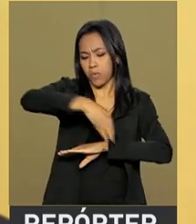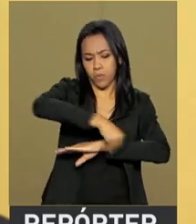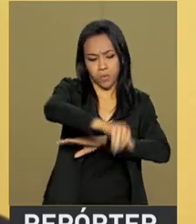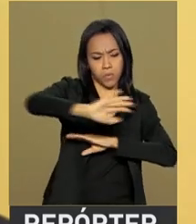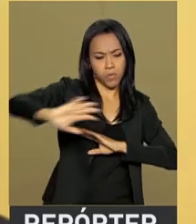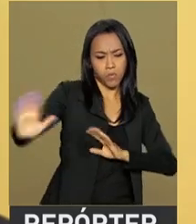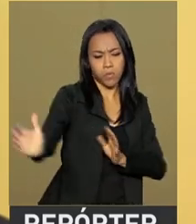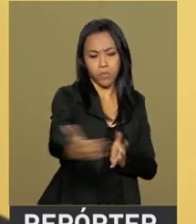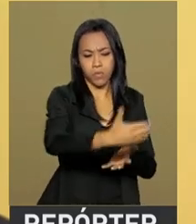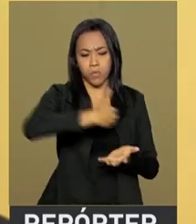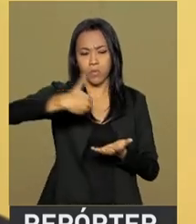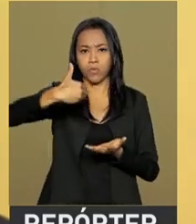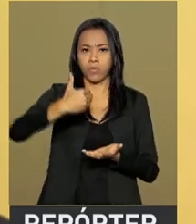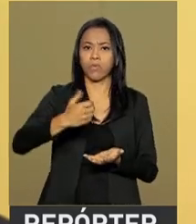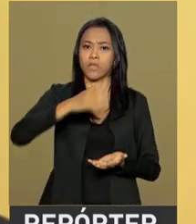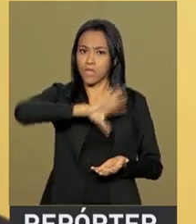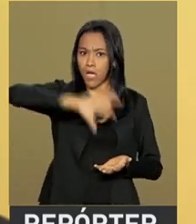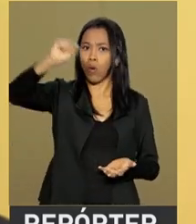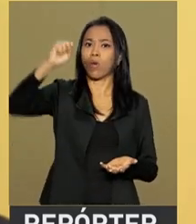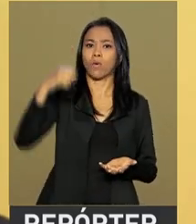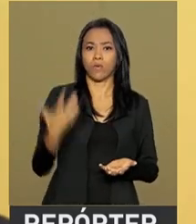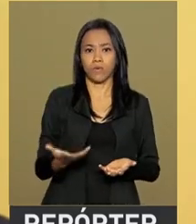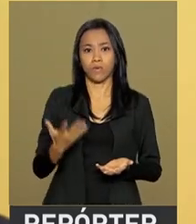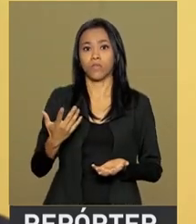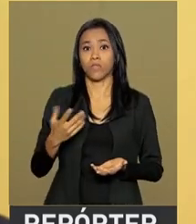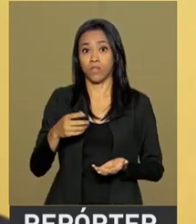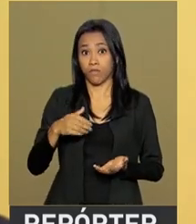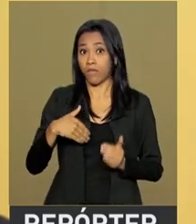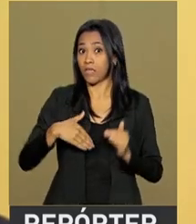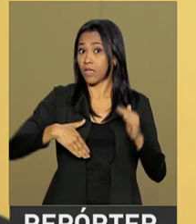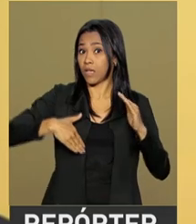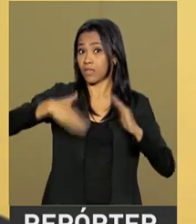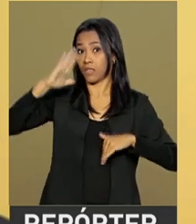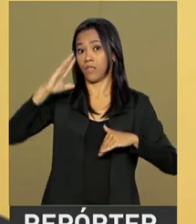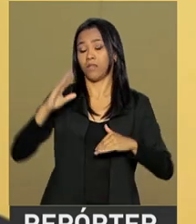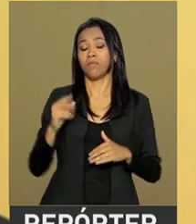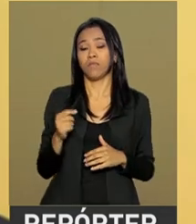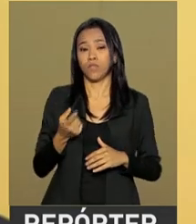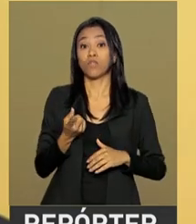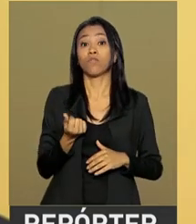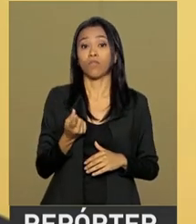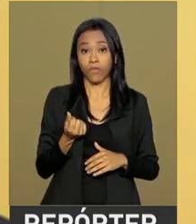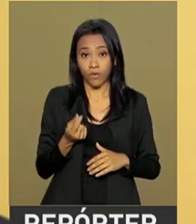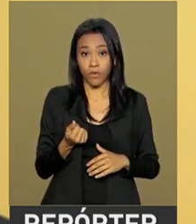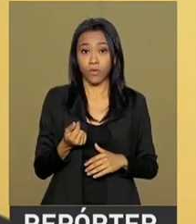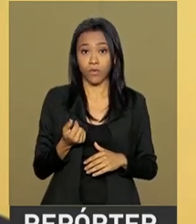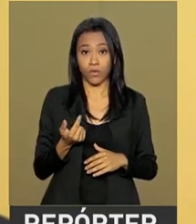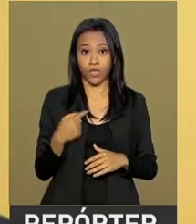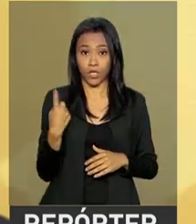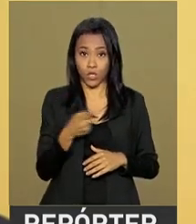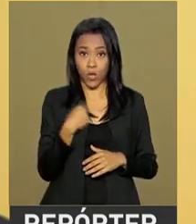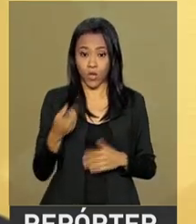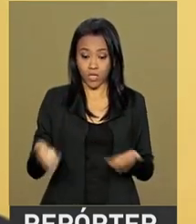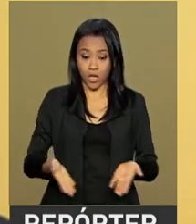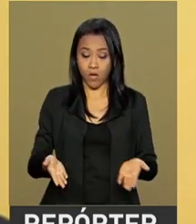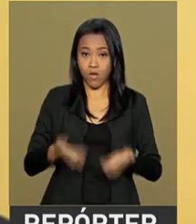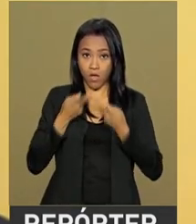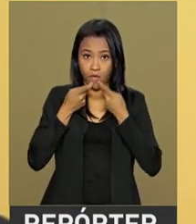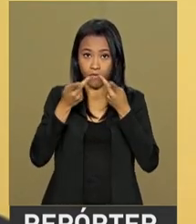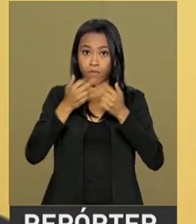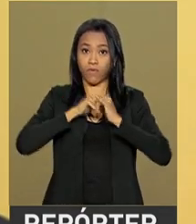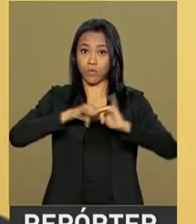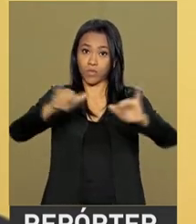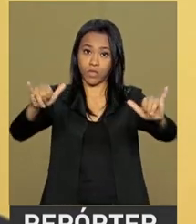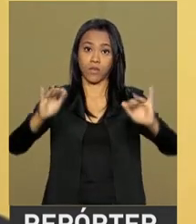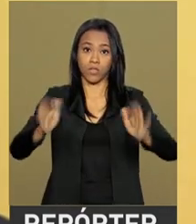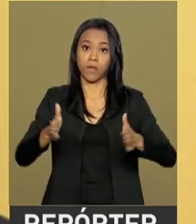podendo ultrapassar estes valores e estes dados que nós acabamos de anunciar.